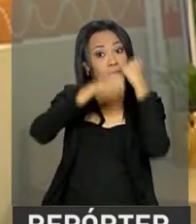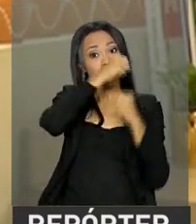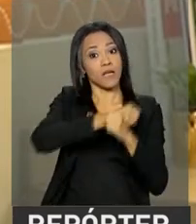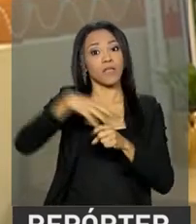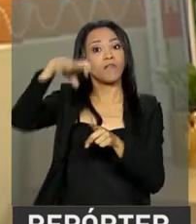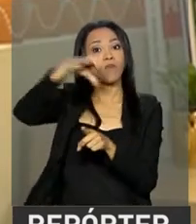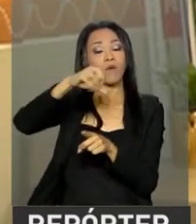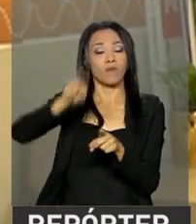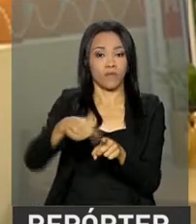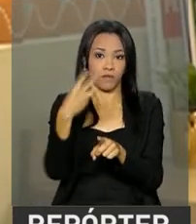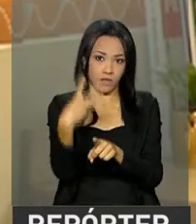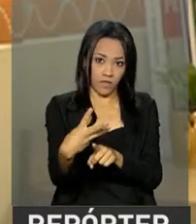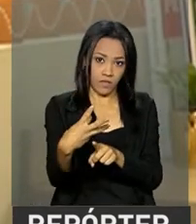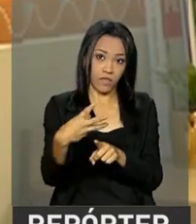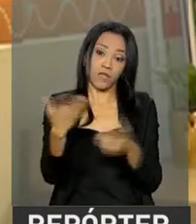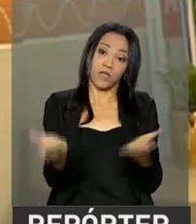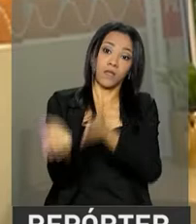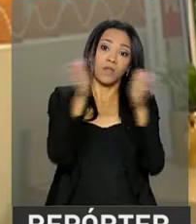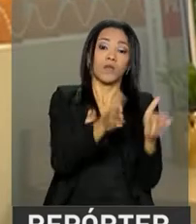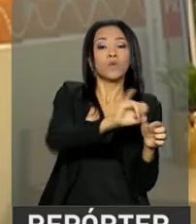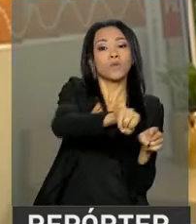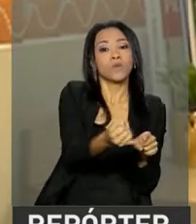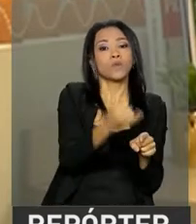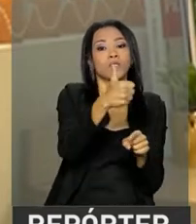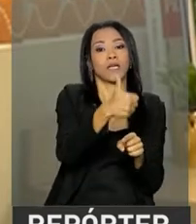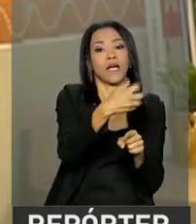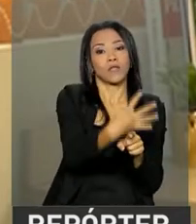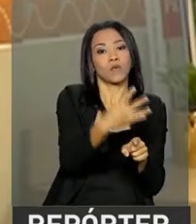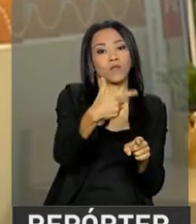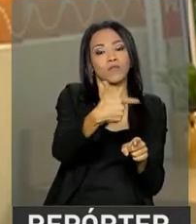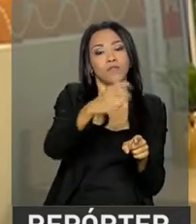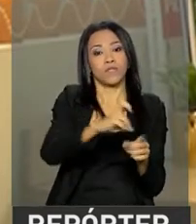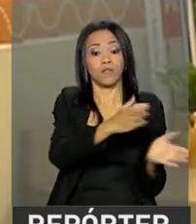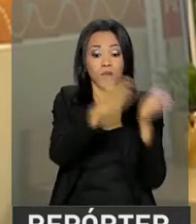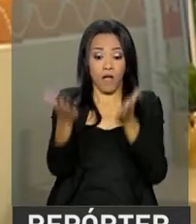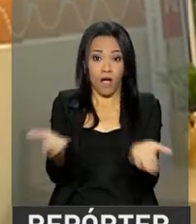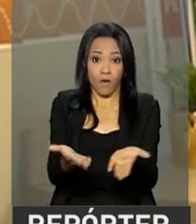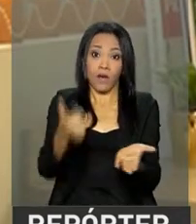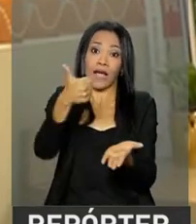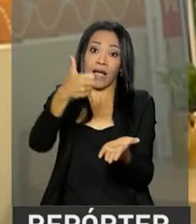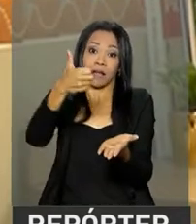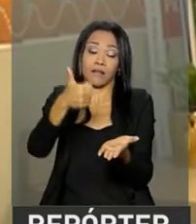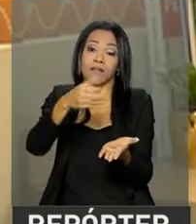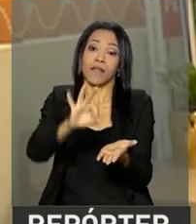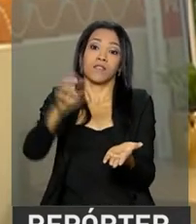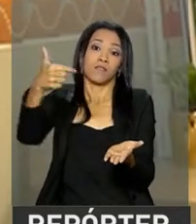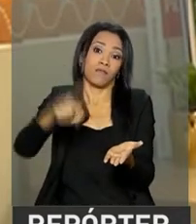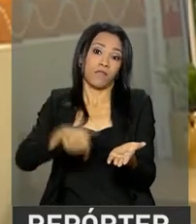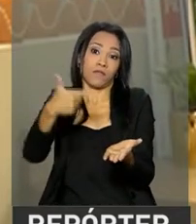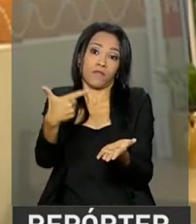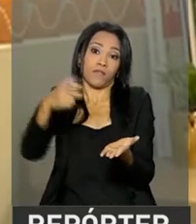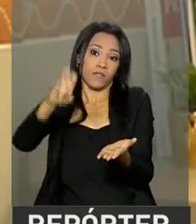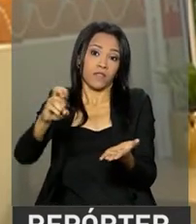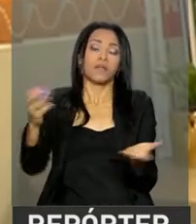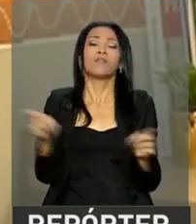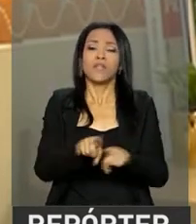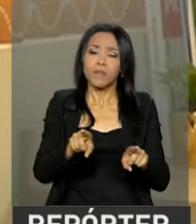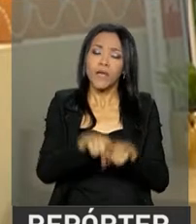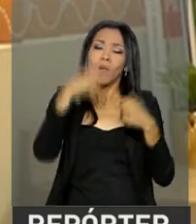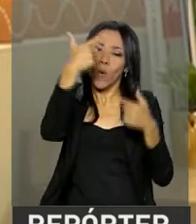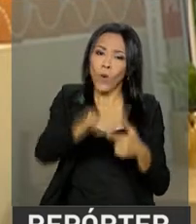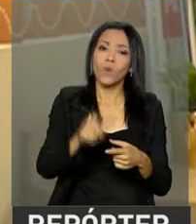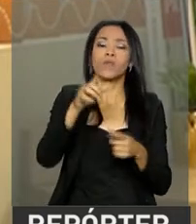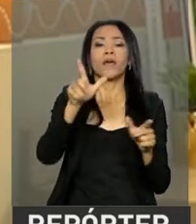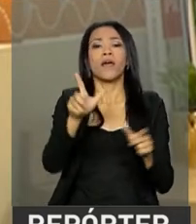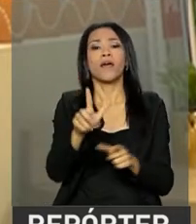9,3 os juros passaram de 14 25 foram 10 25 além disso você tem direção do fgts nas contas inativas